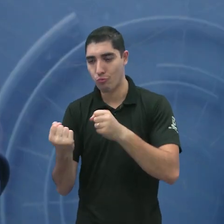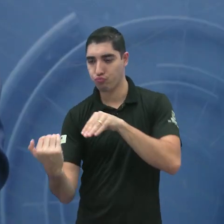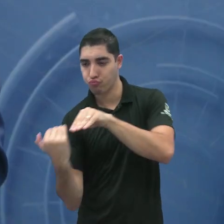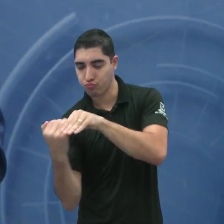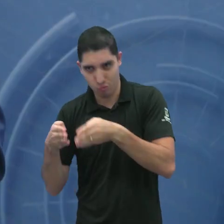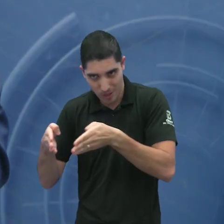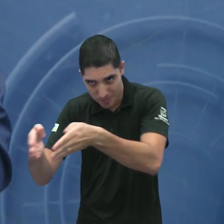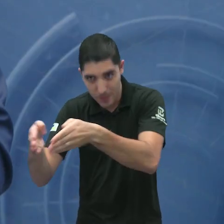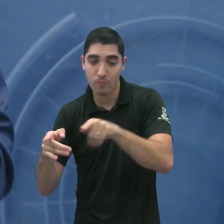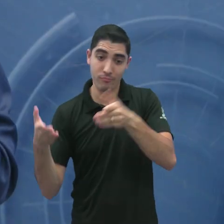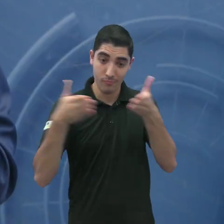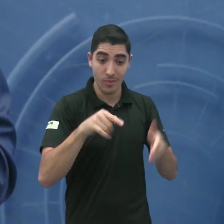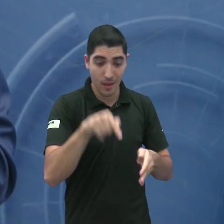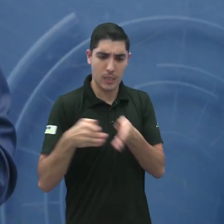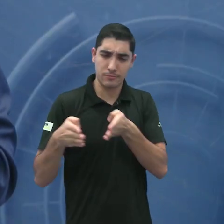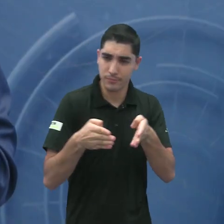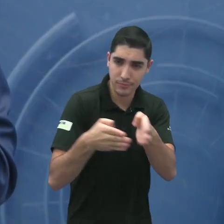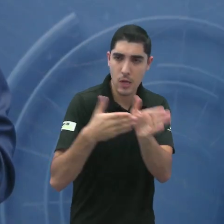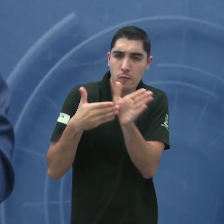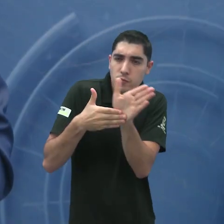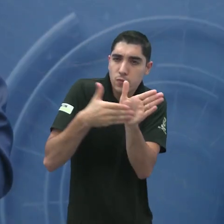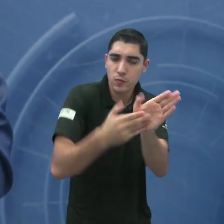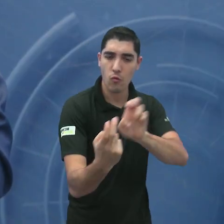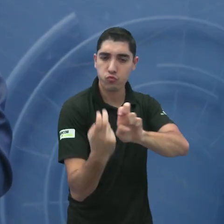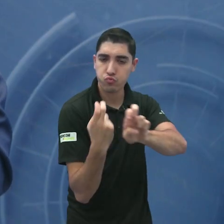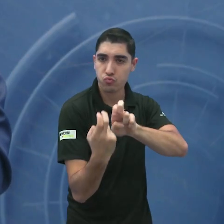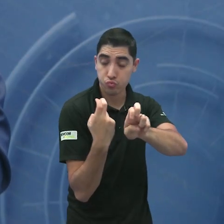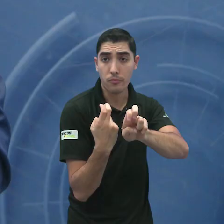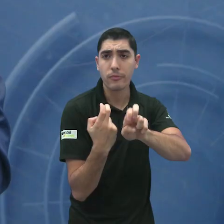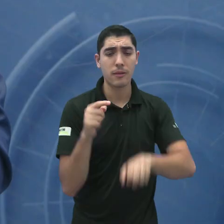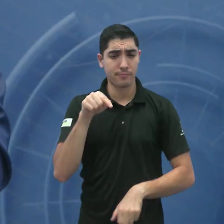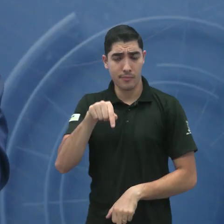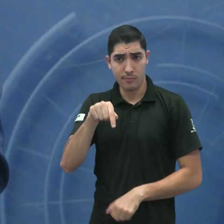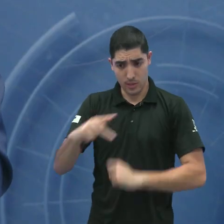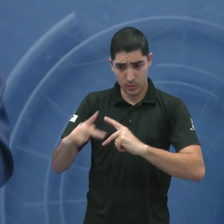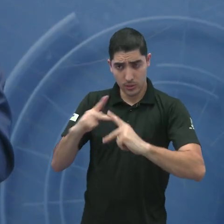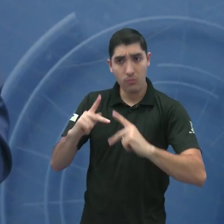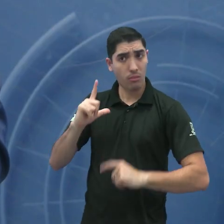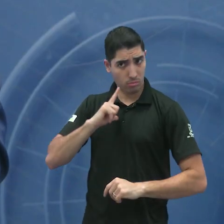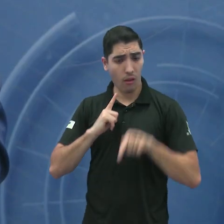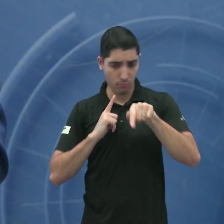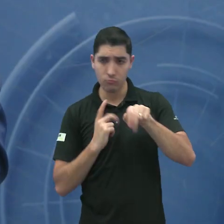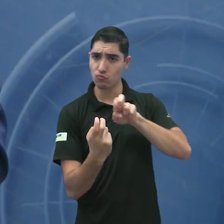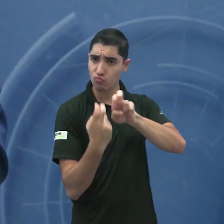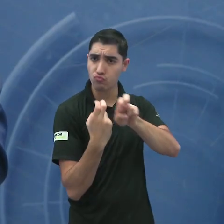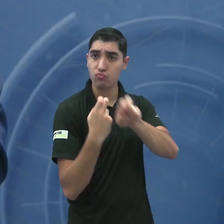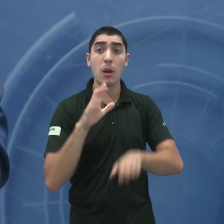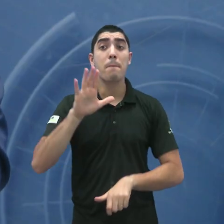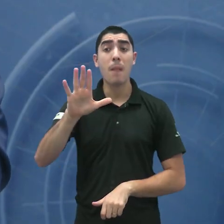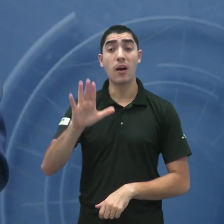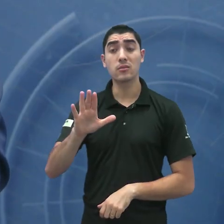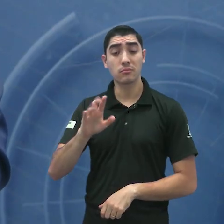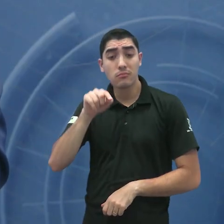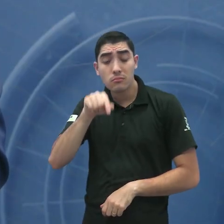né? Olha só, os trilhos fazem parte do cenário de São José dos Campos, né? Mas a história dessa